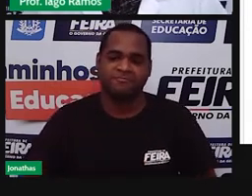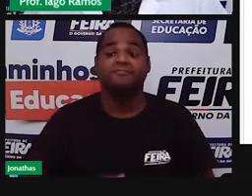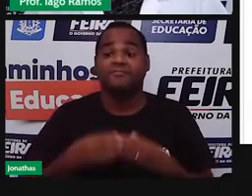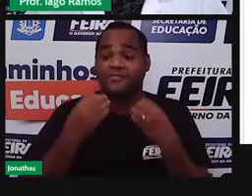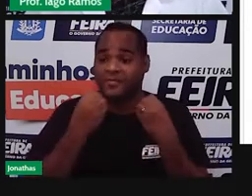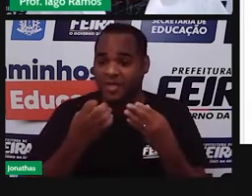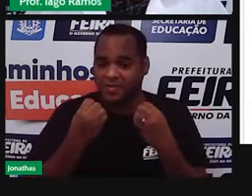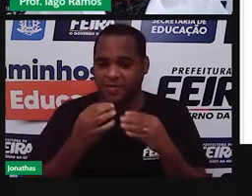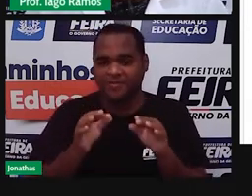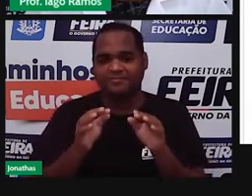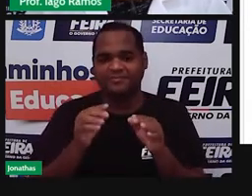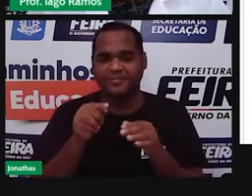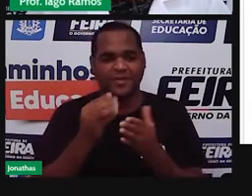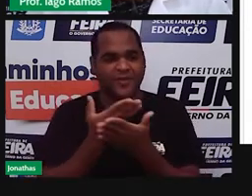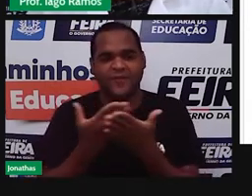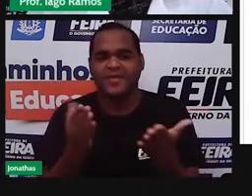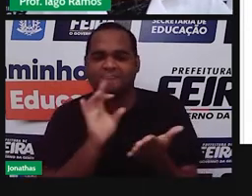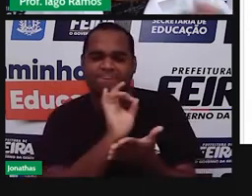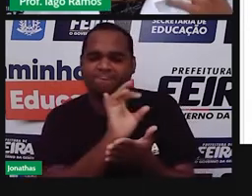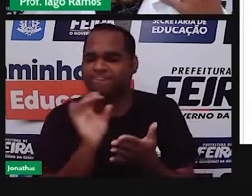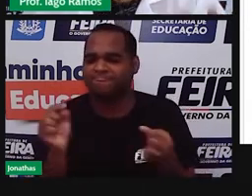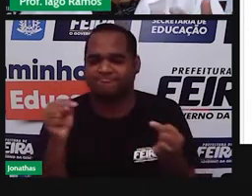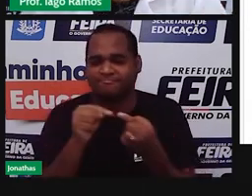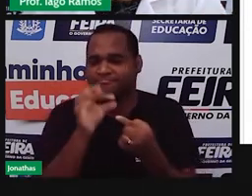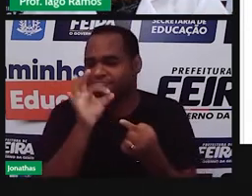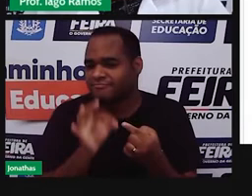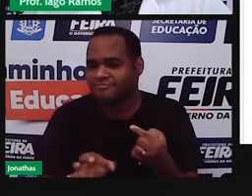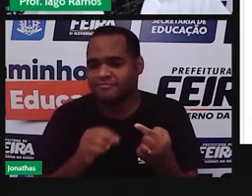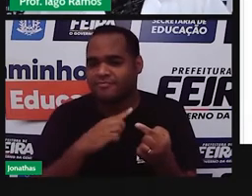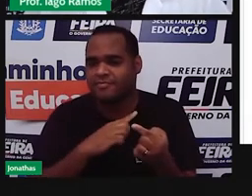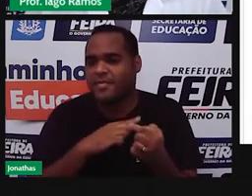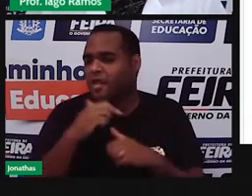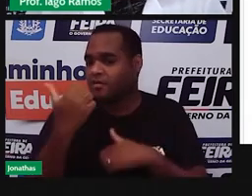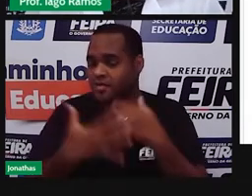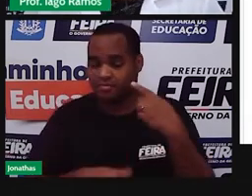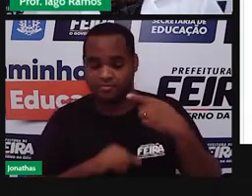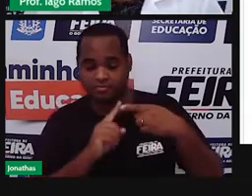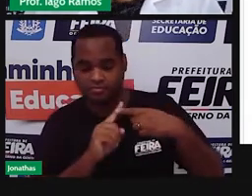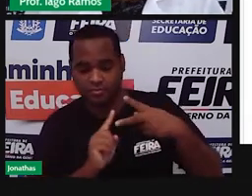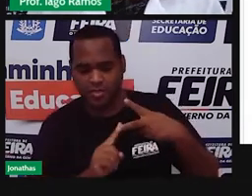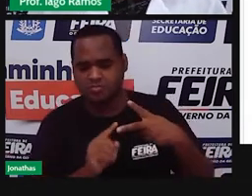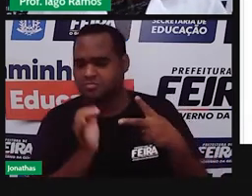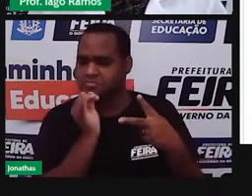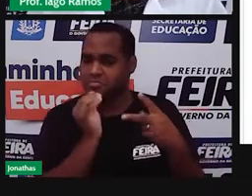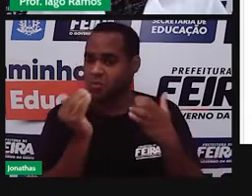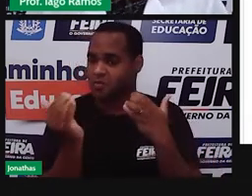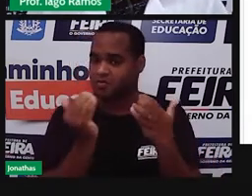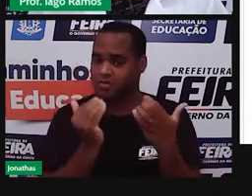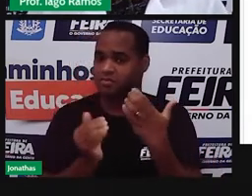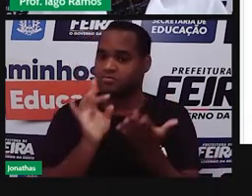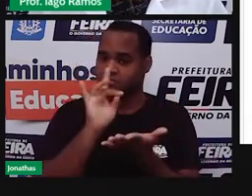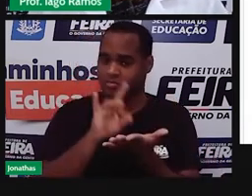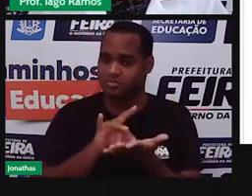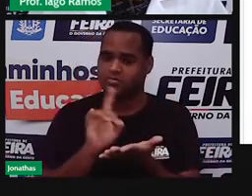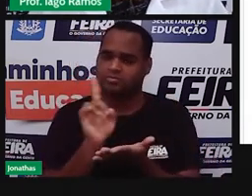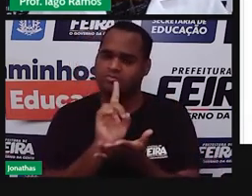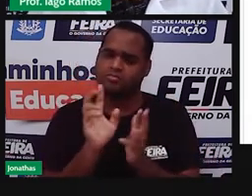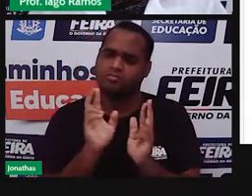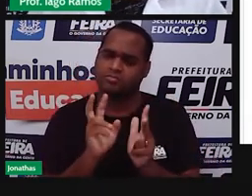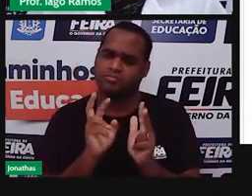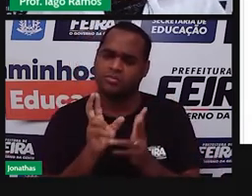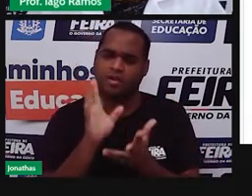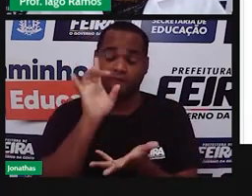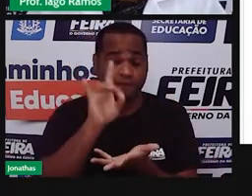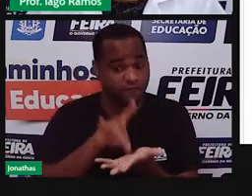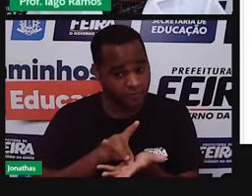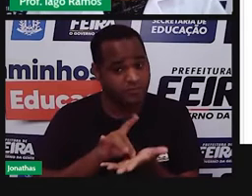para você uma situação, né? Na verdade, eu trago duas situações hipotéticas, certo? Significa que são situações